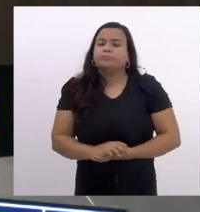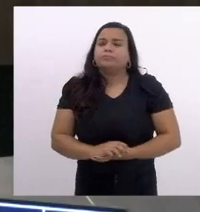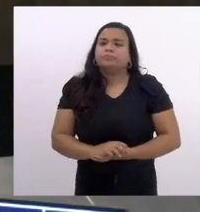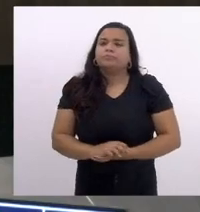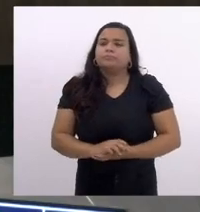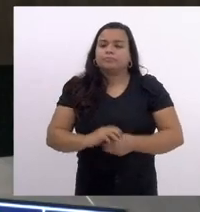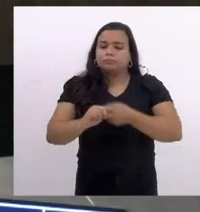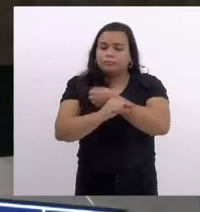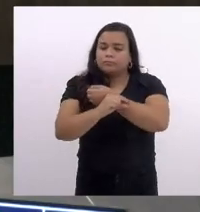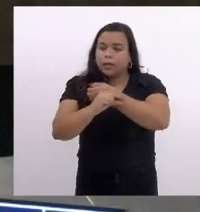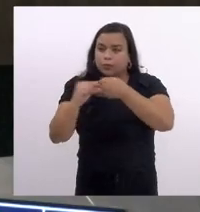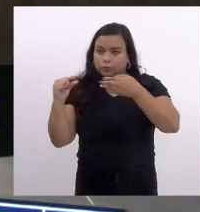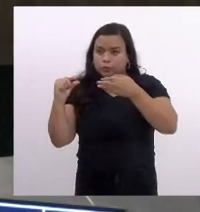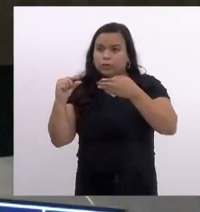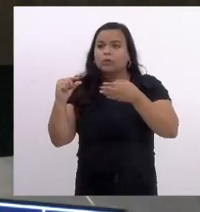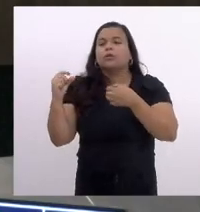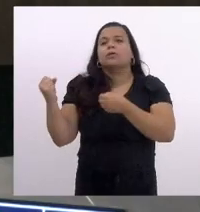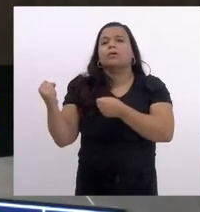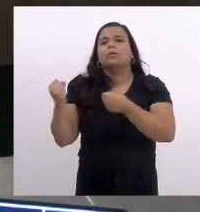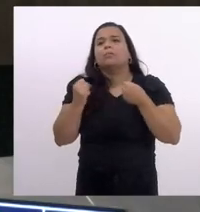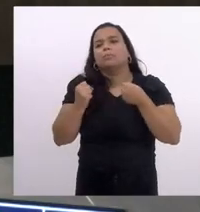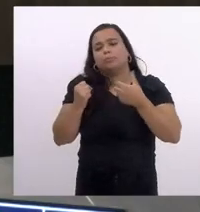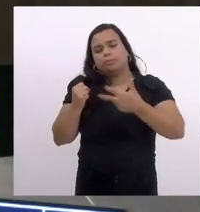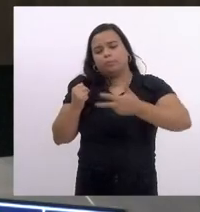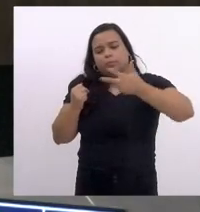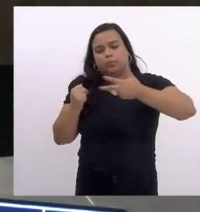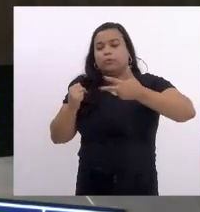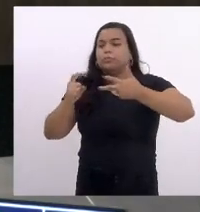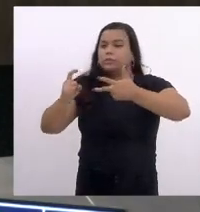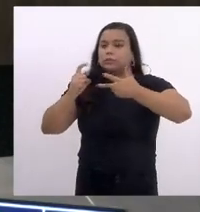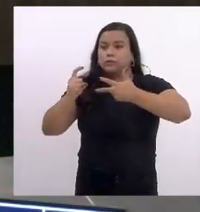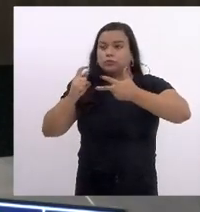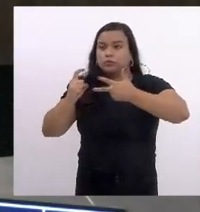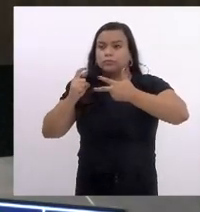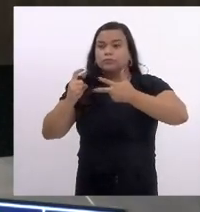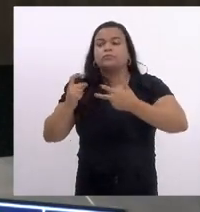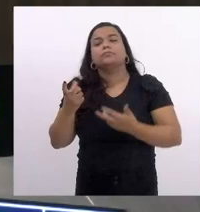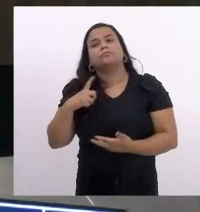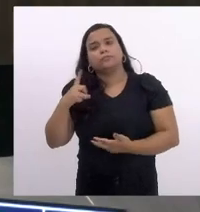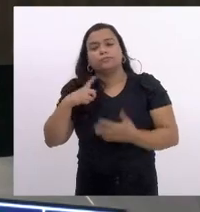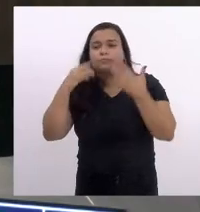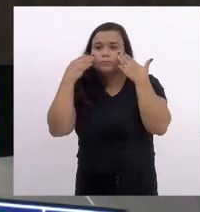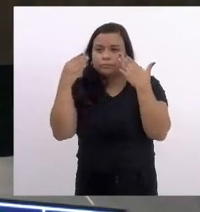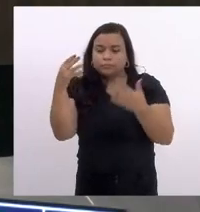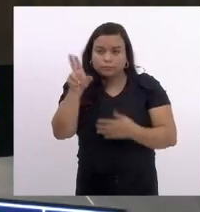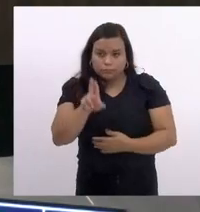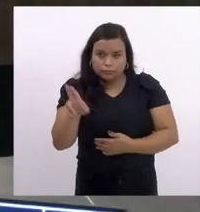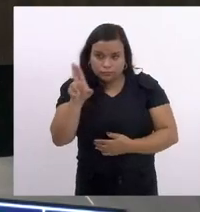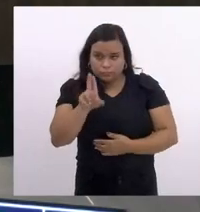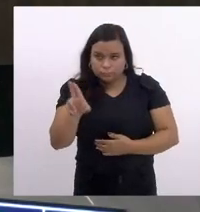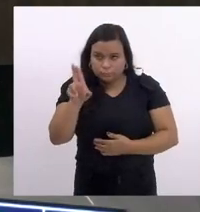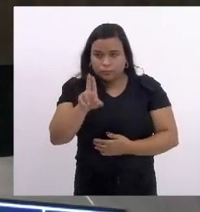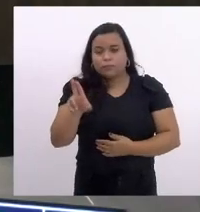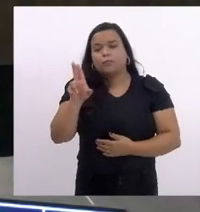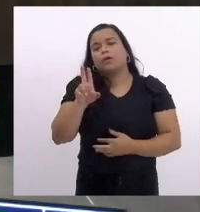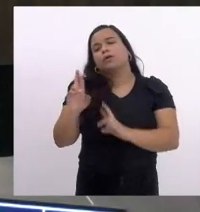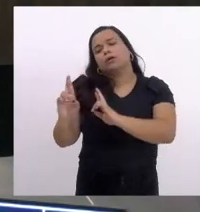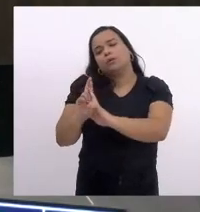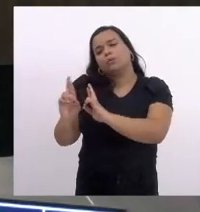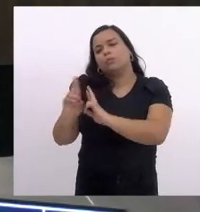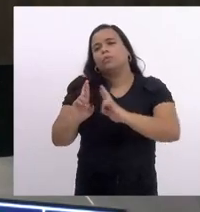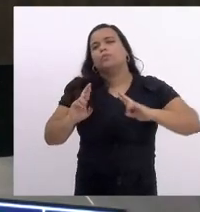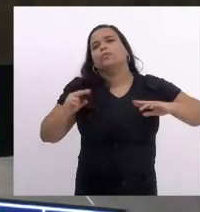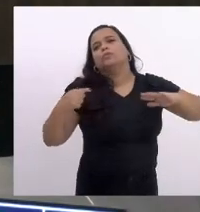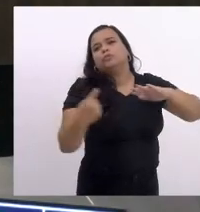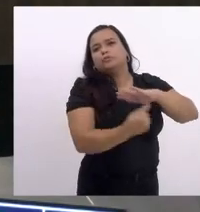de autoria do Poder Executivo, que dispõe sobre a utilização dos recursos do Fundo